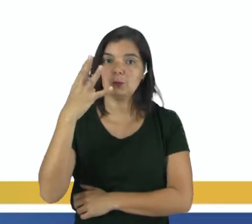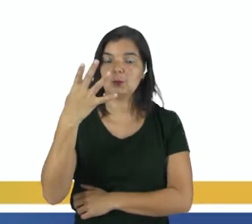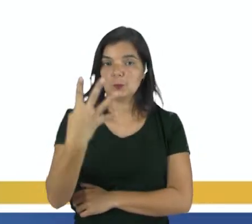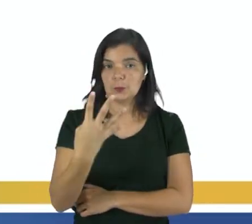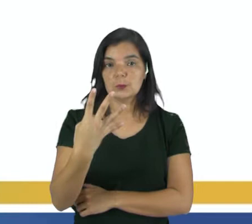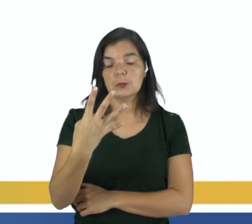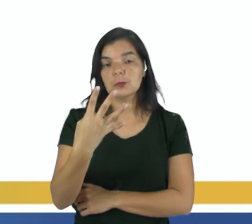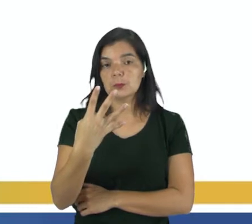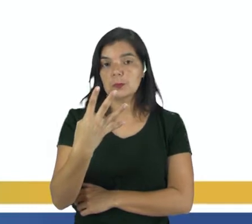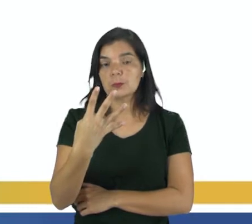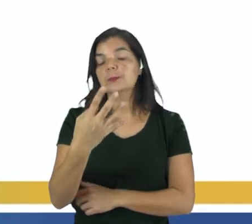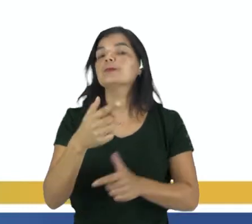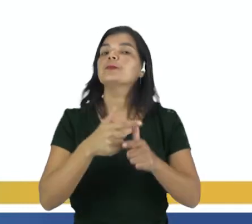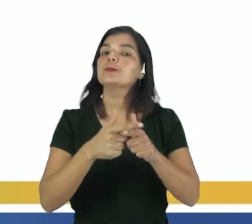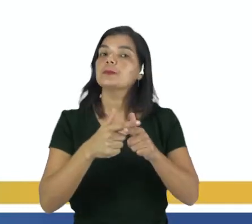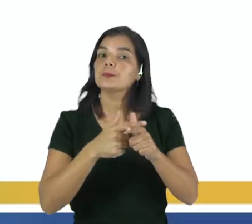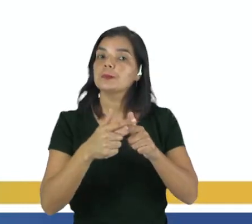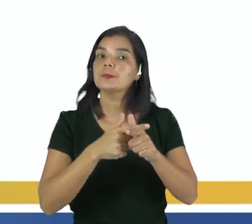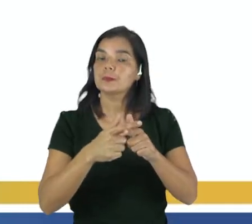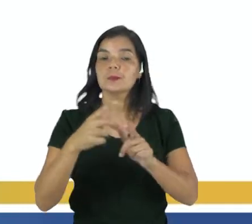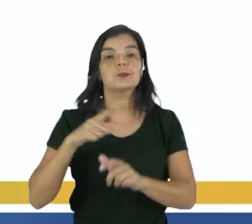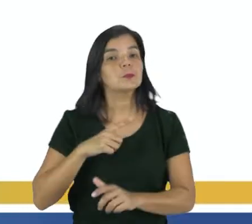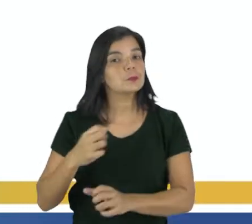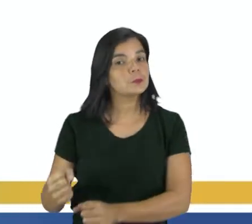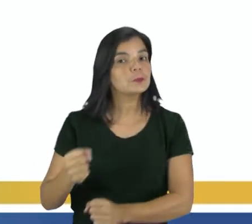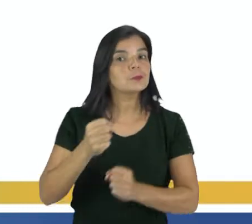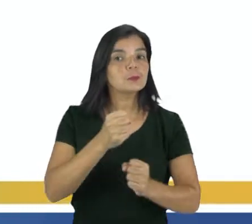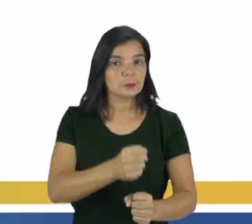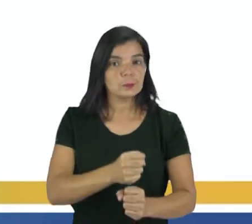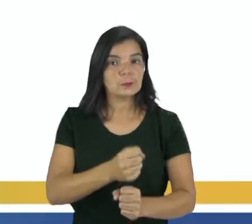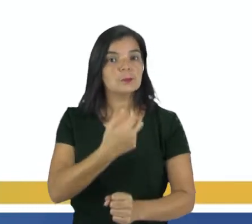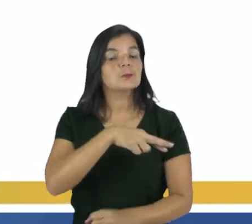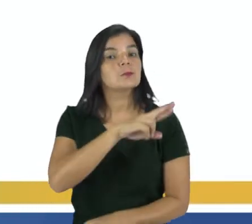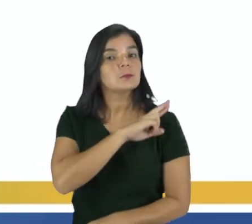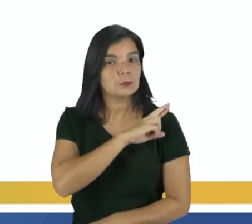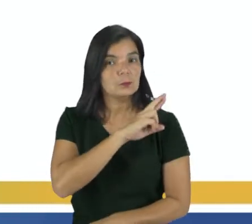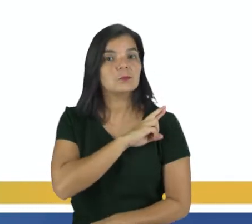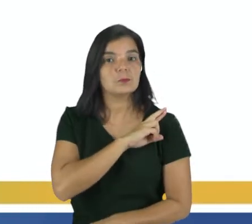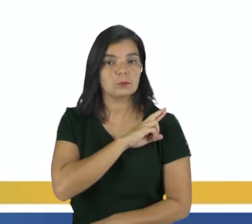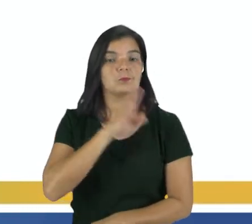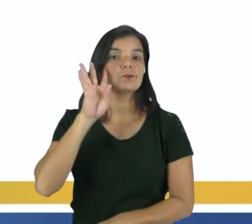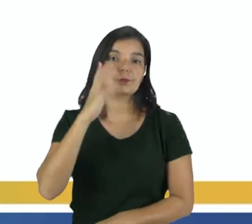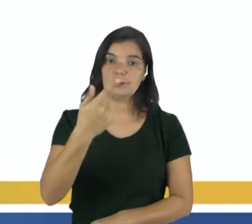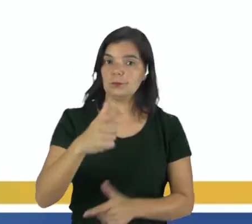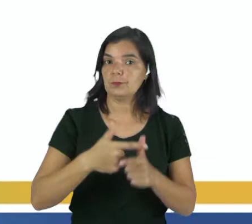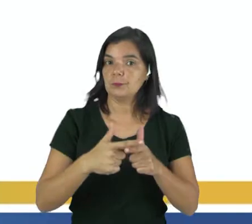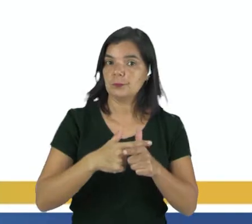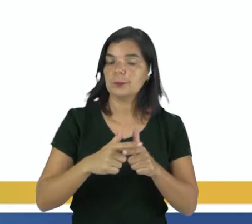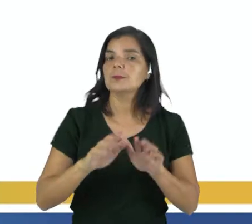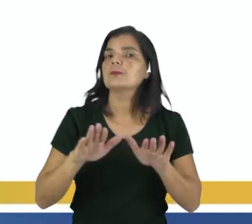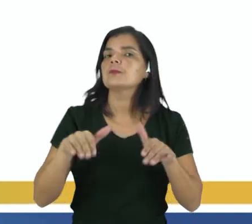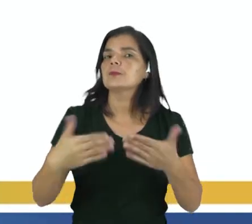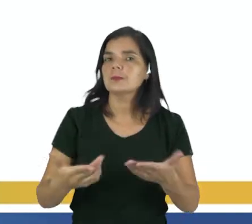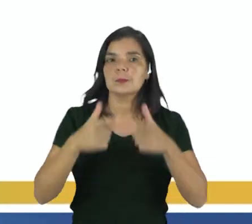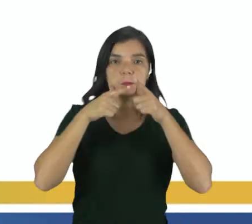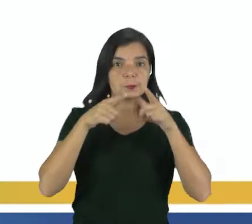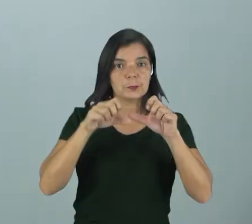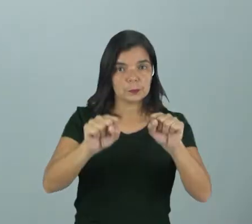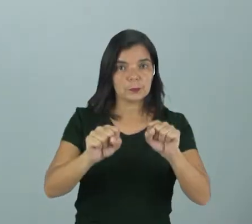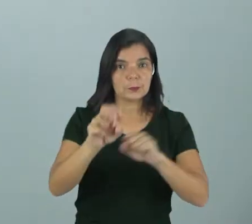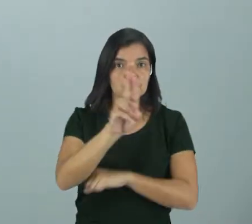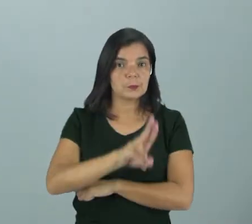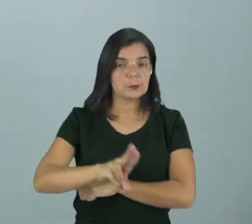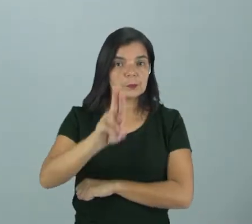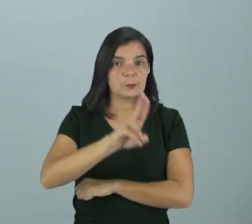Esse destinatário deve ter o poder e dever de resolver o seu problema. E qual é a linguagem que você